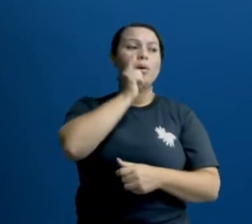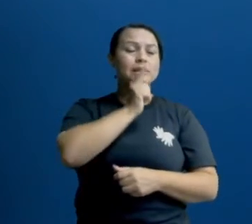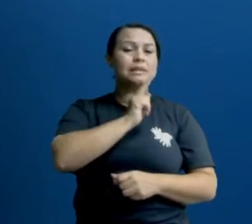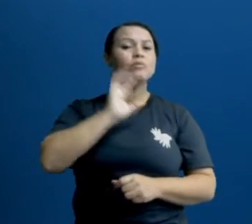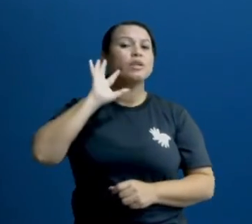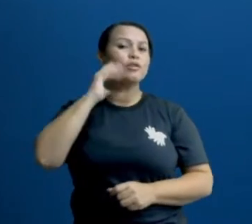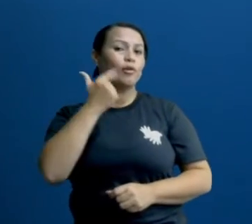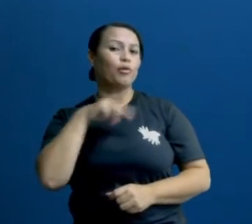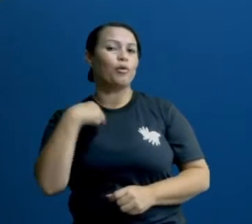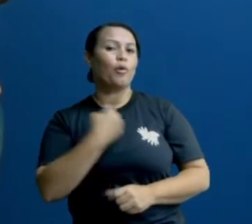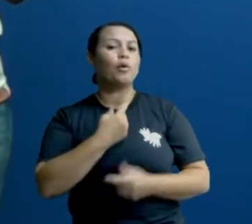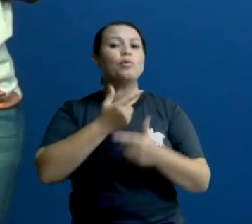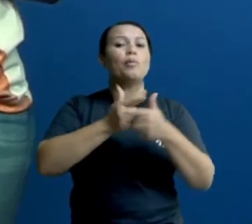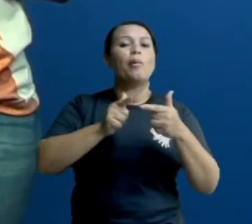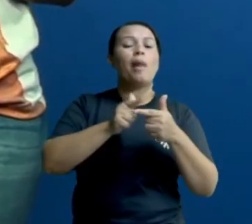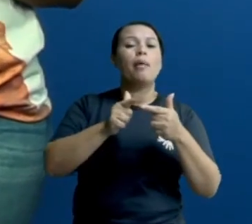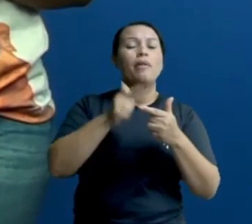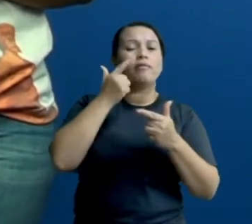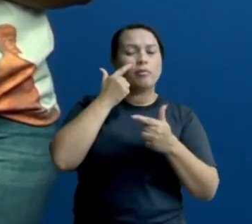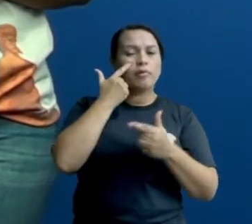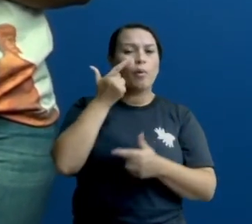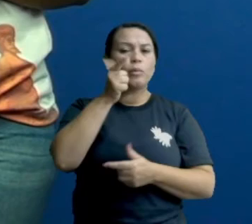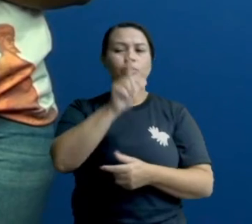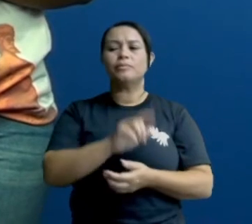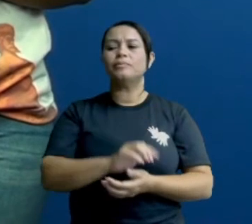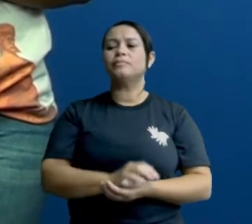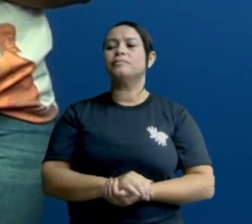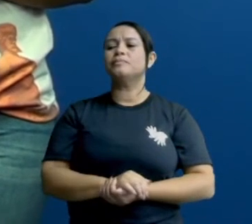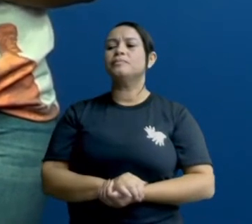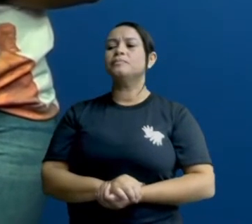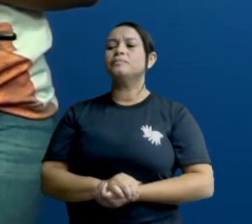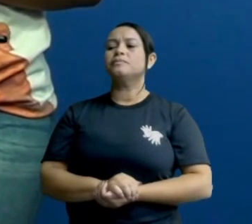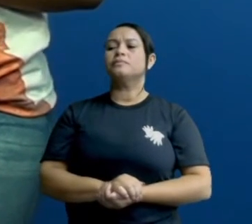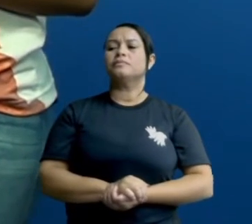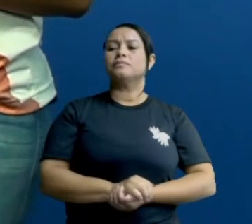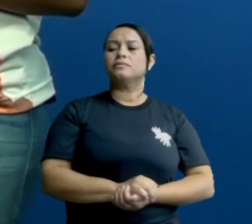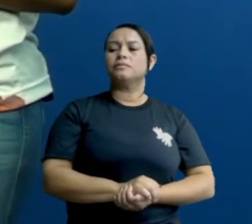nosso probleminha. Vamos para mais um.